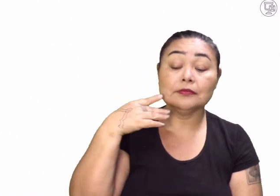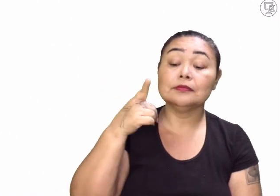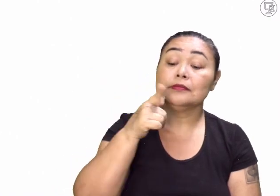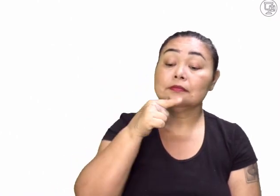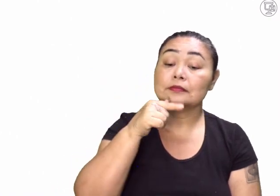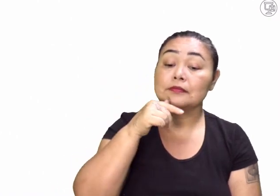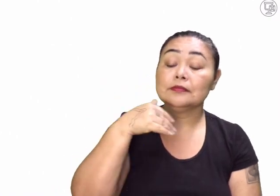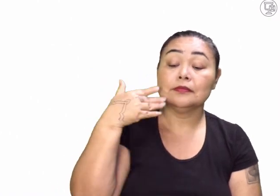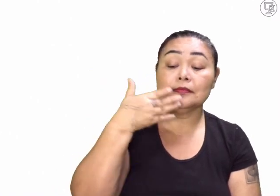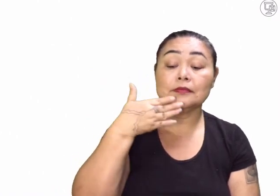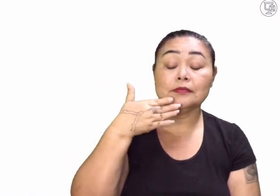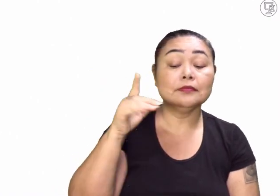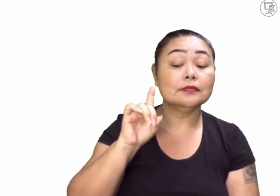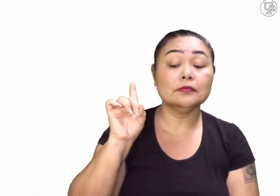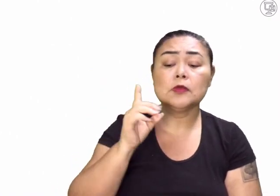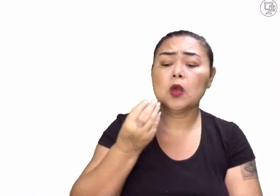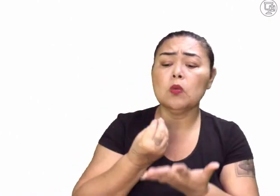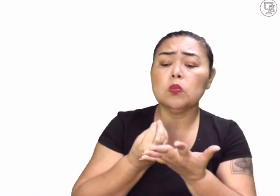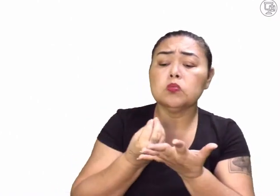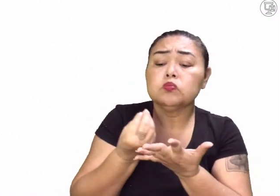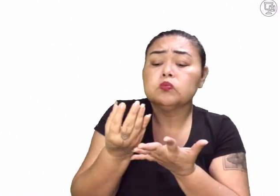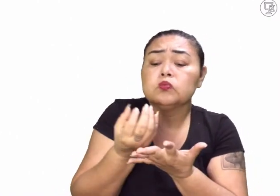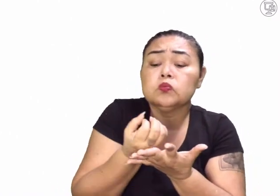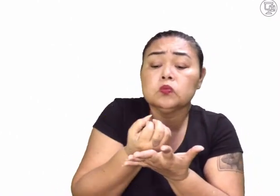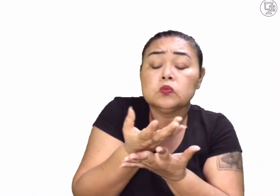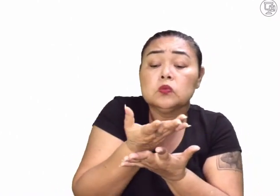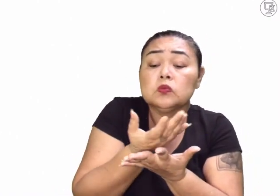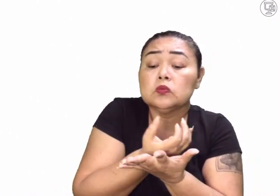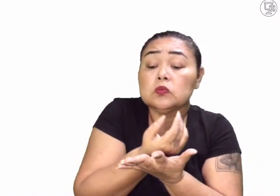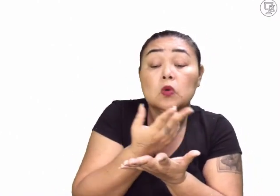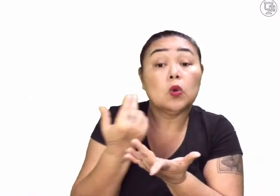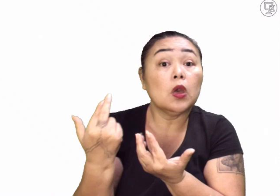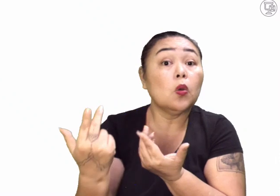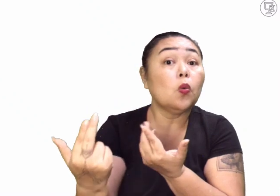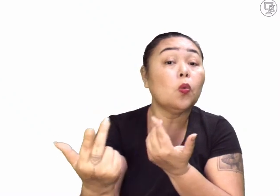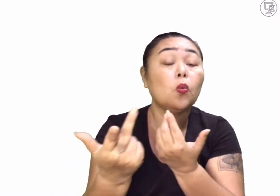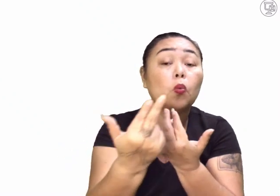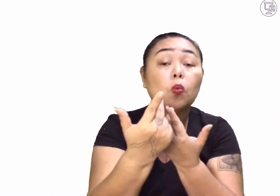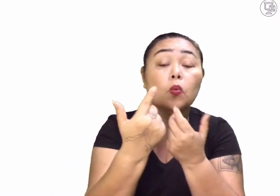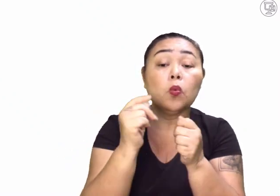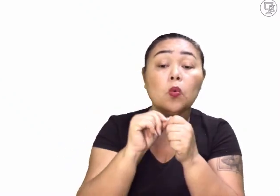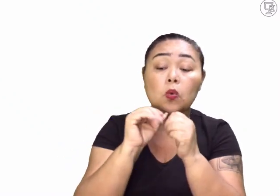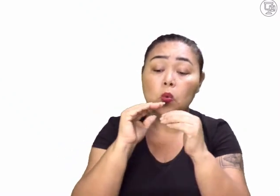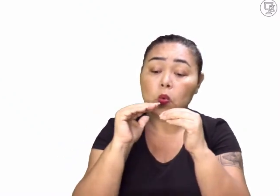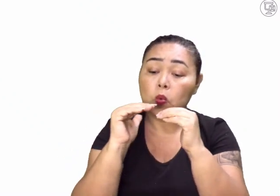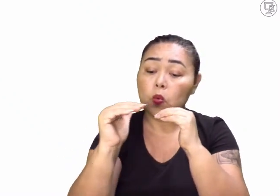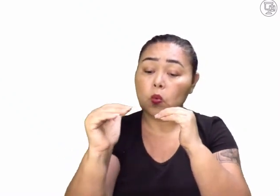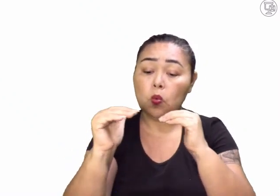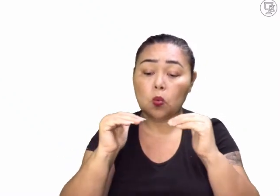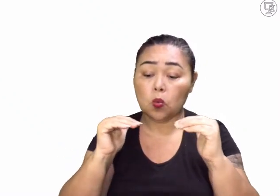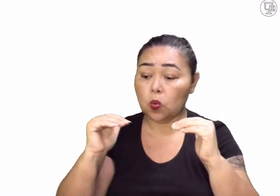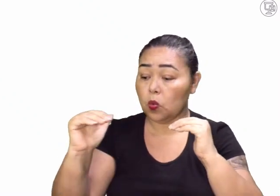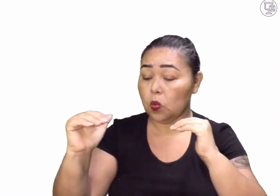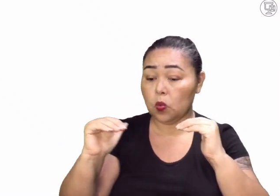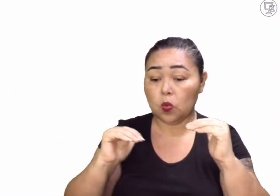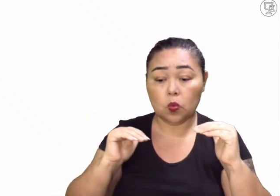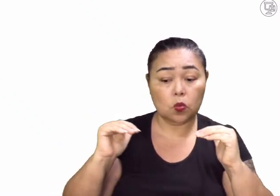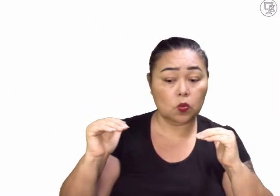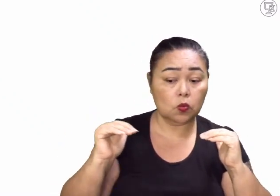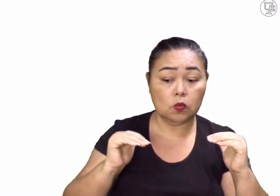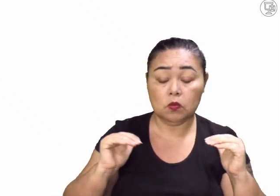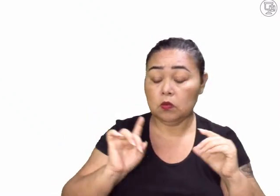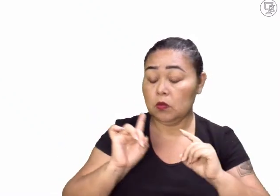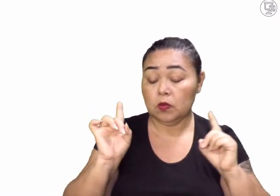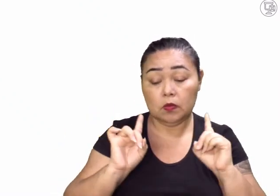doce não está disponível da mesma forma, de uma forma equitativa,